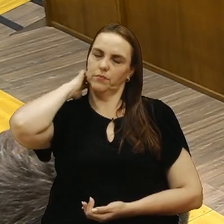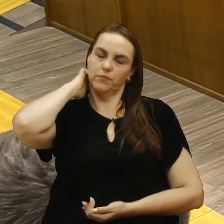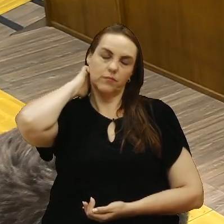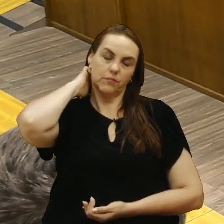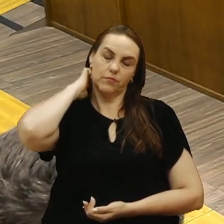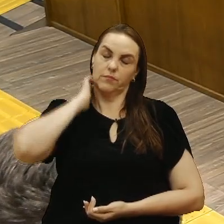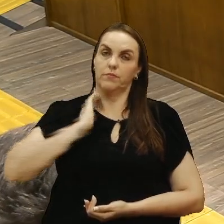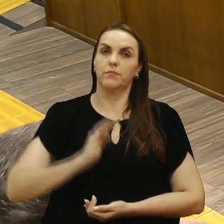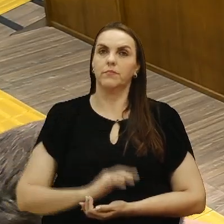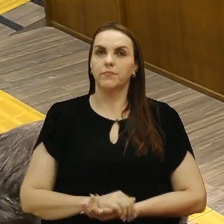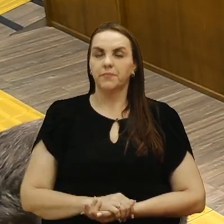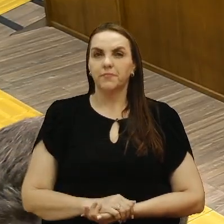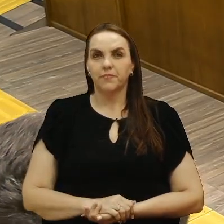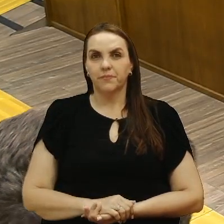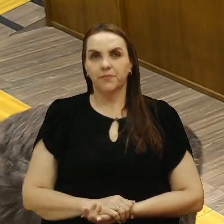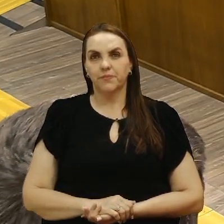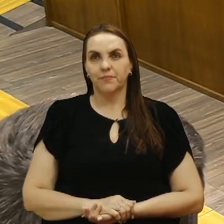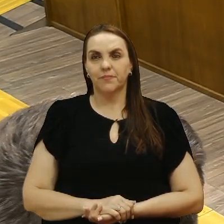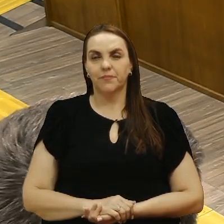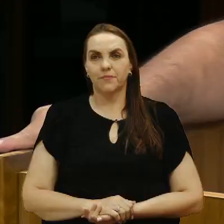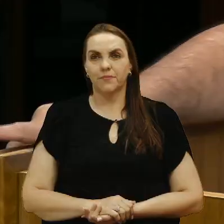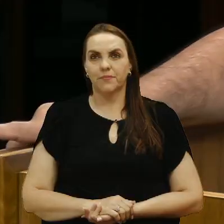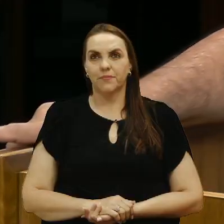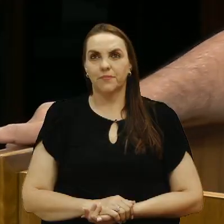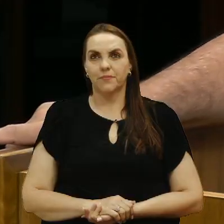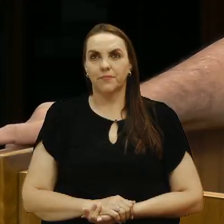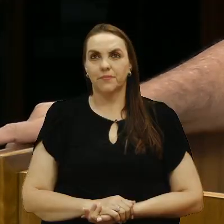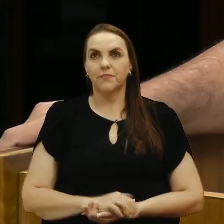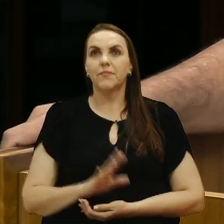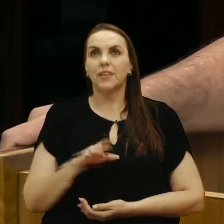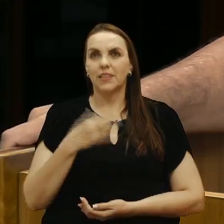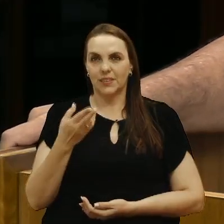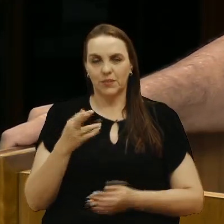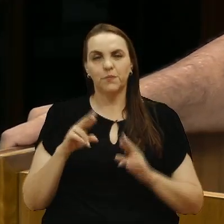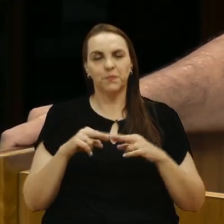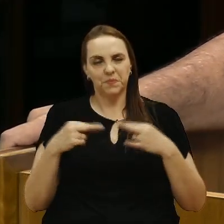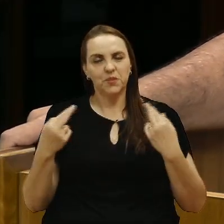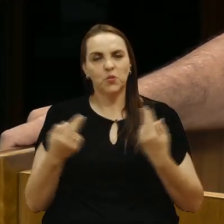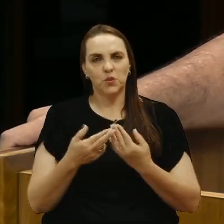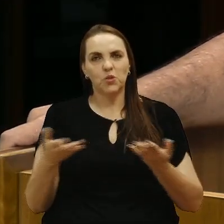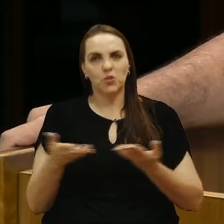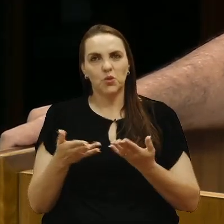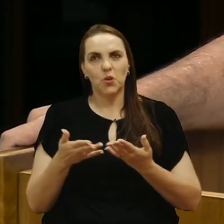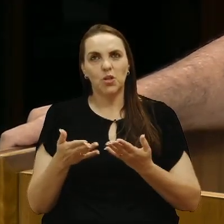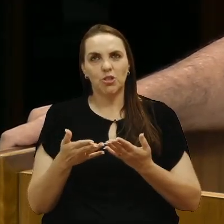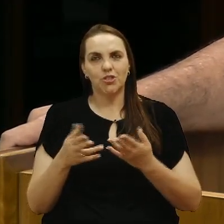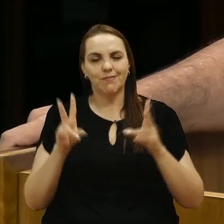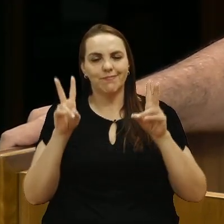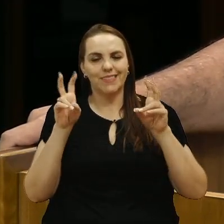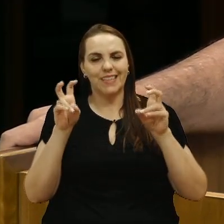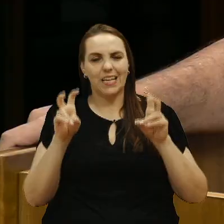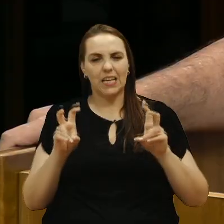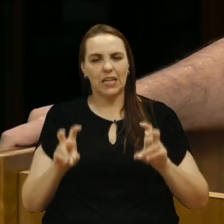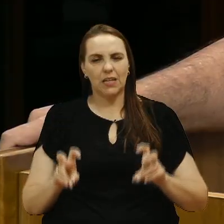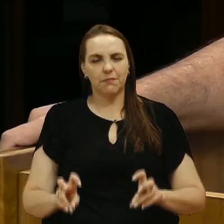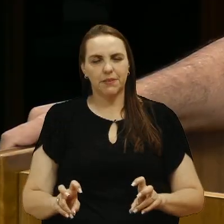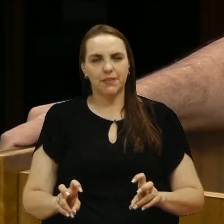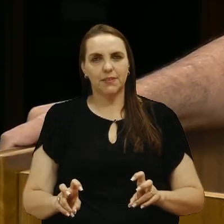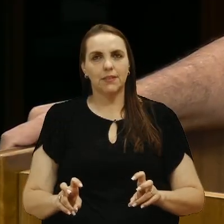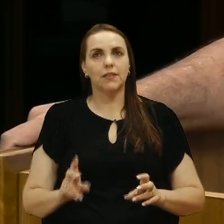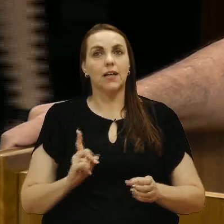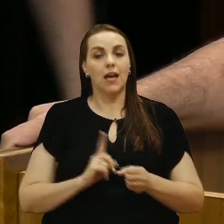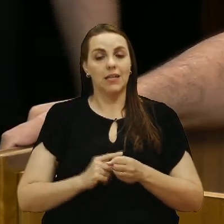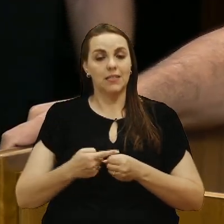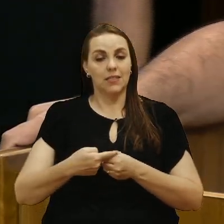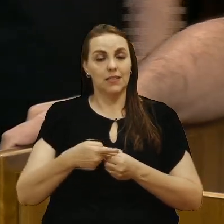Bom, vamos lá. Uma sessão de muitos temas e a cidade segue